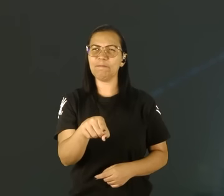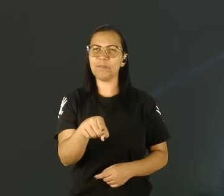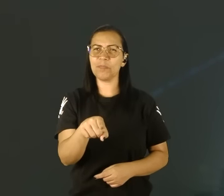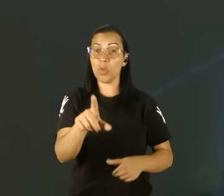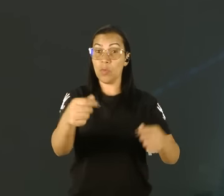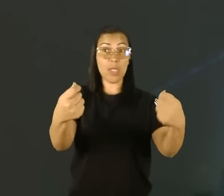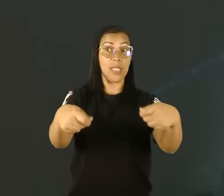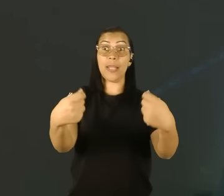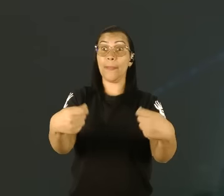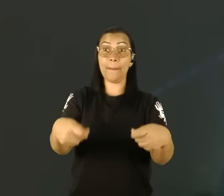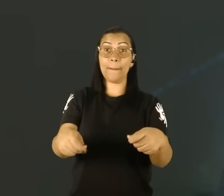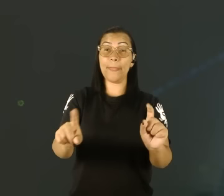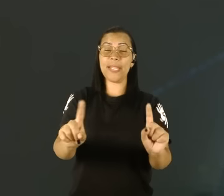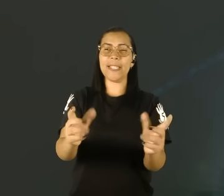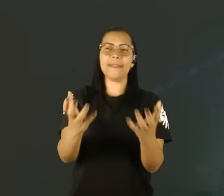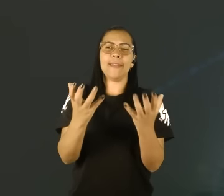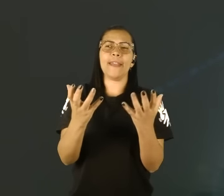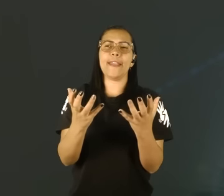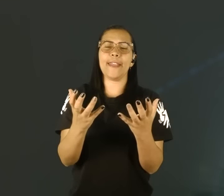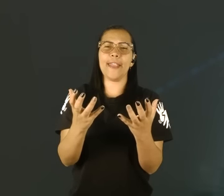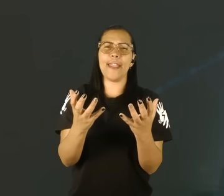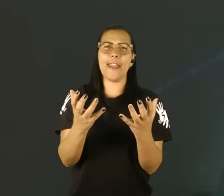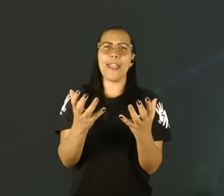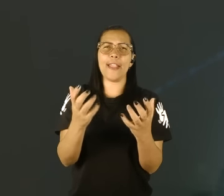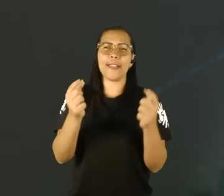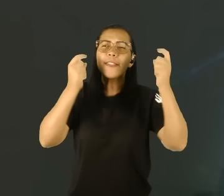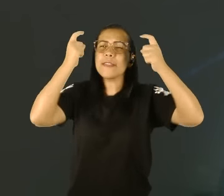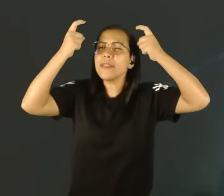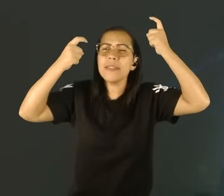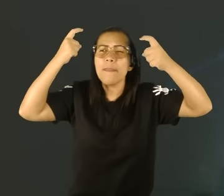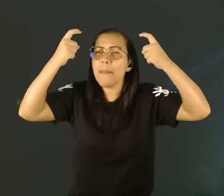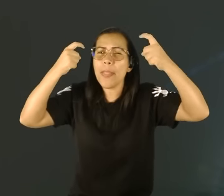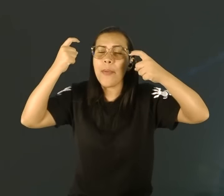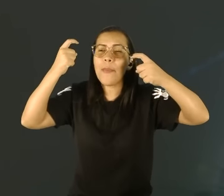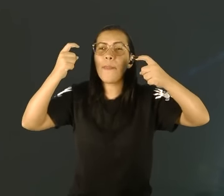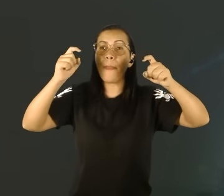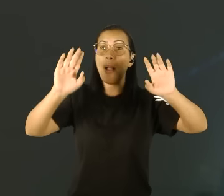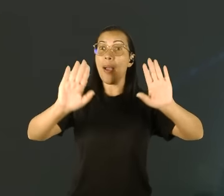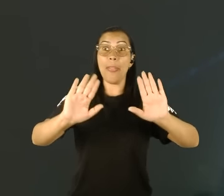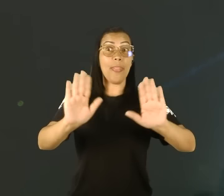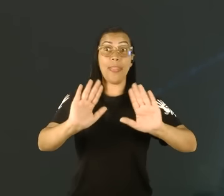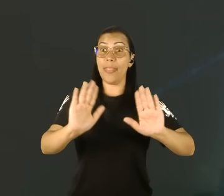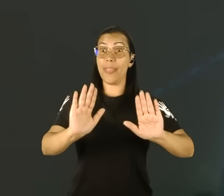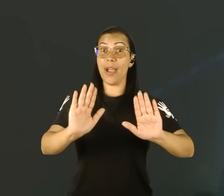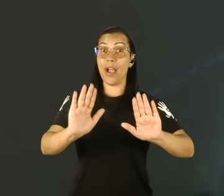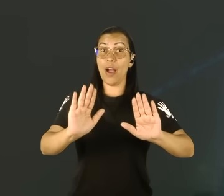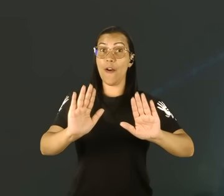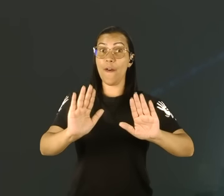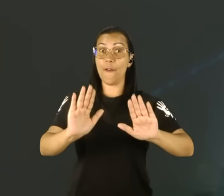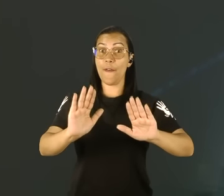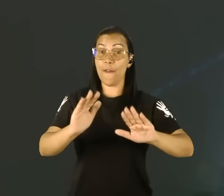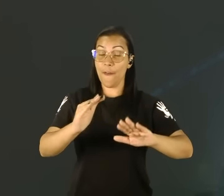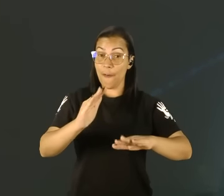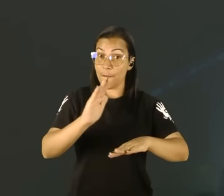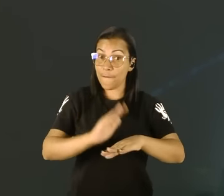precisa querer sustentar sua vida ao seu próprio esforço. Faça o seu melhor, mas com limite, porque quem vai